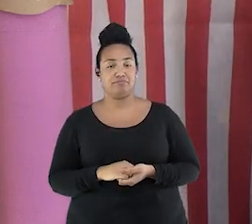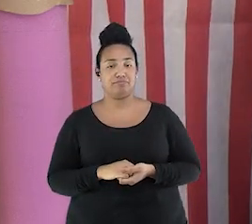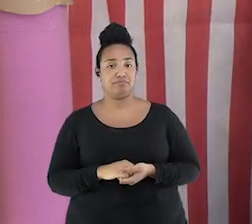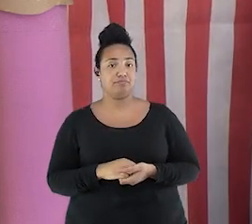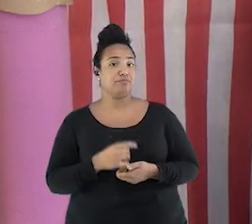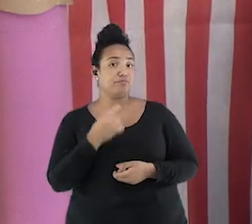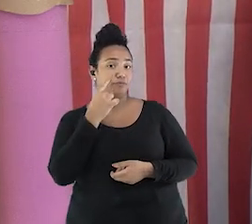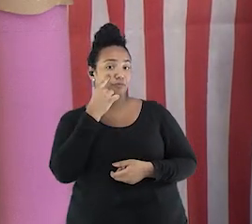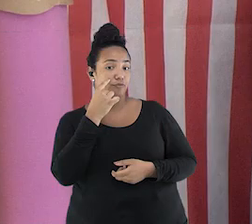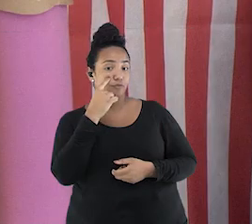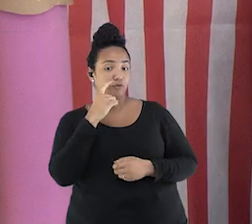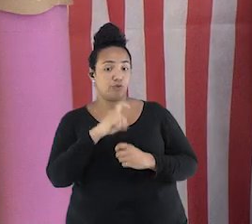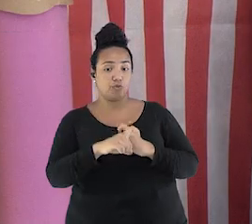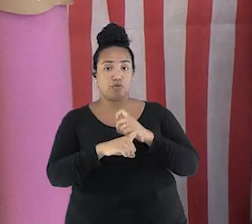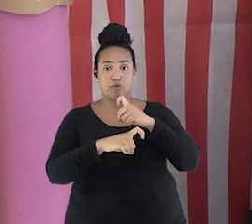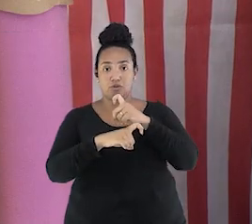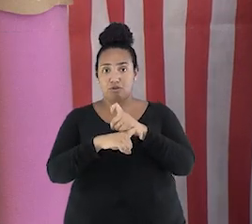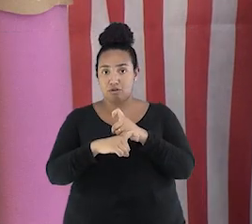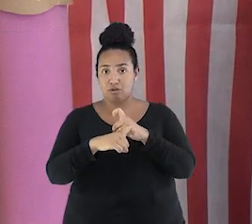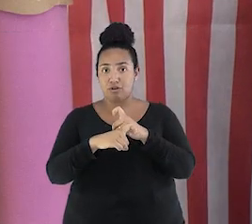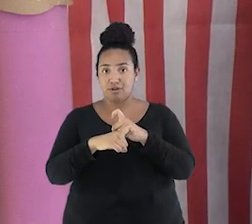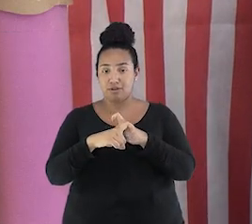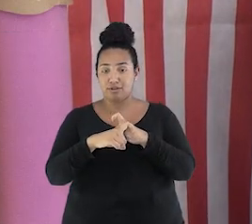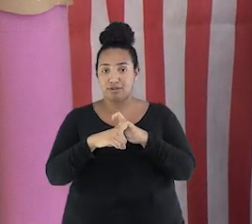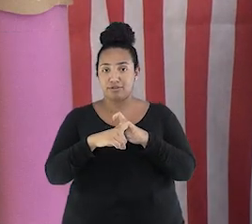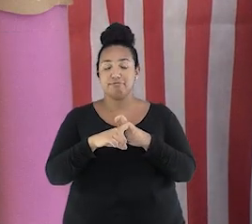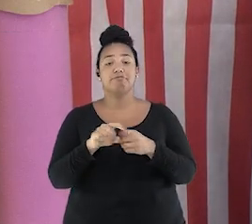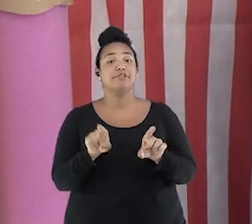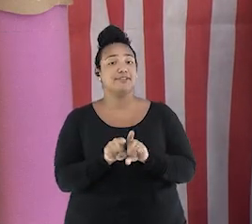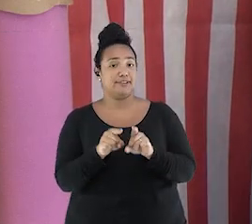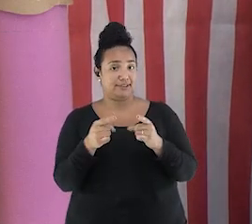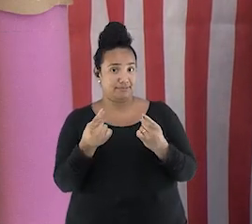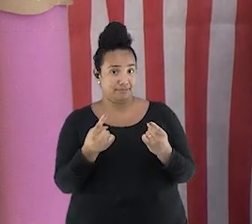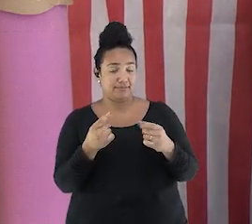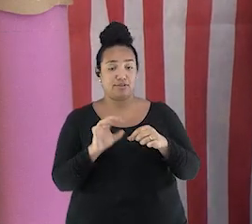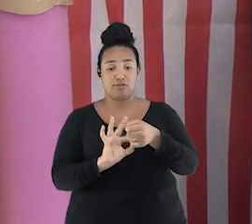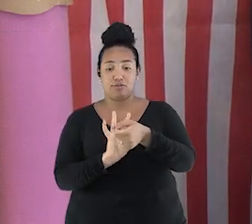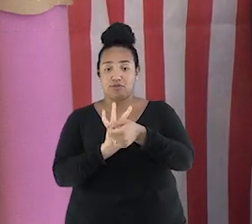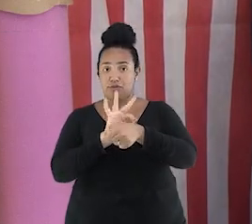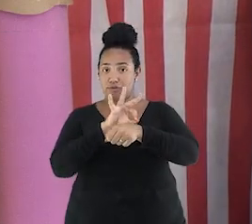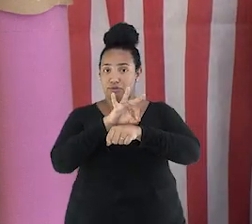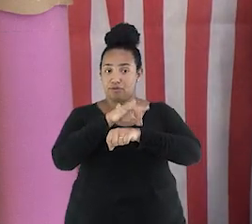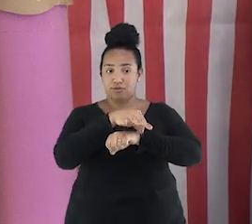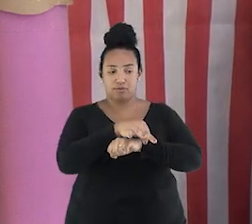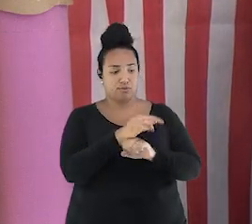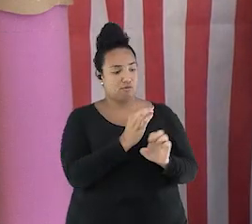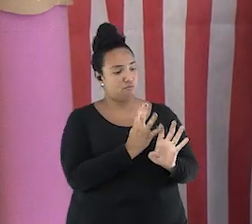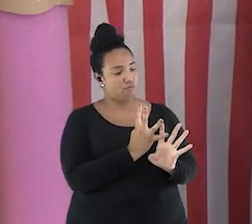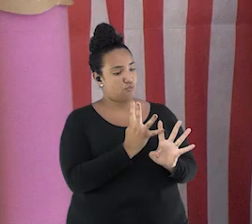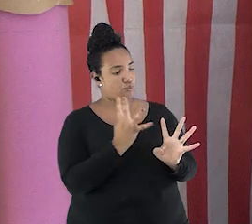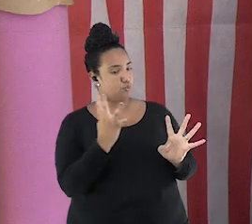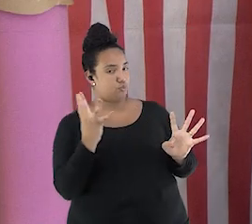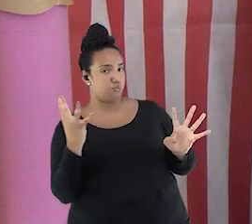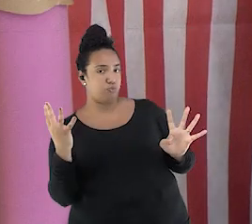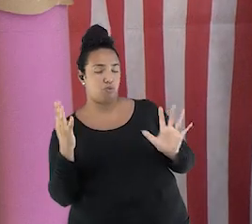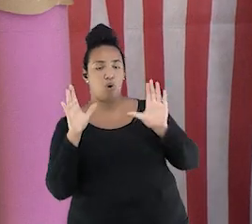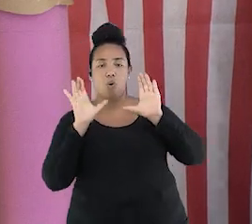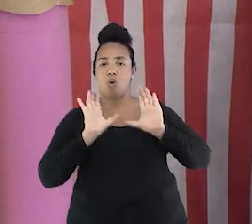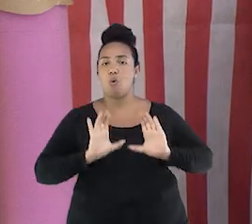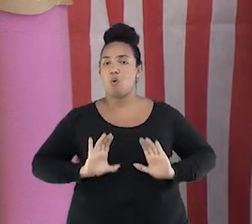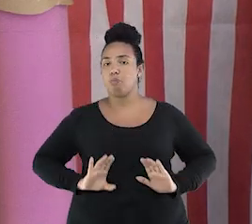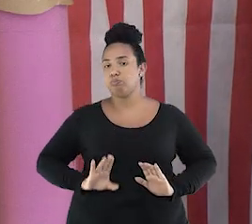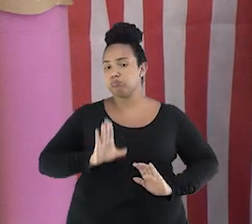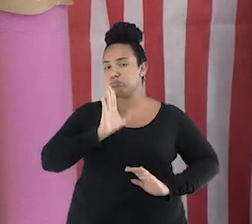de cachecol. Viu as formiguinhas quem numa longa fila, comportadas,